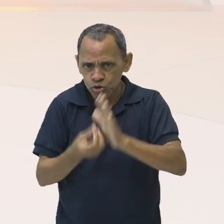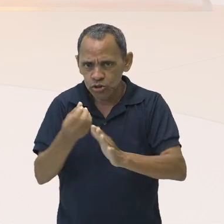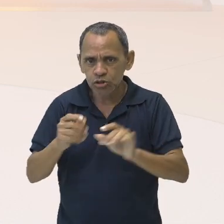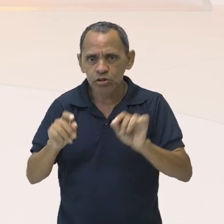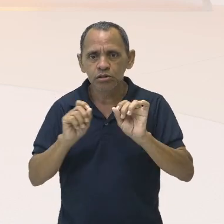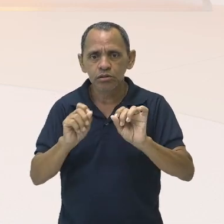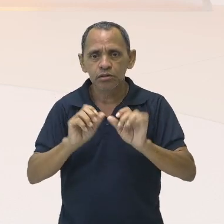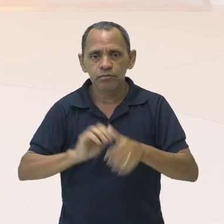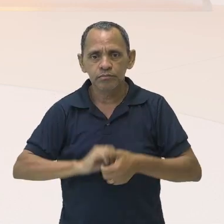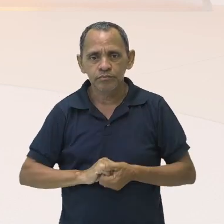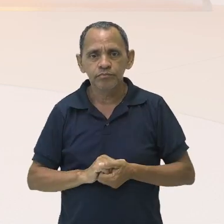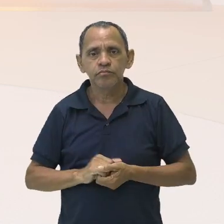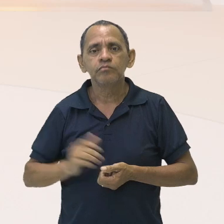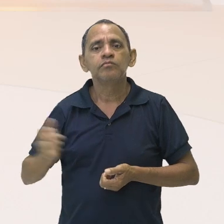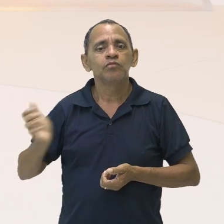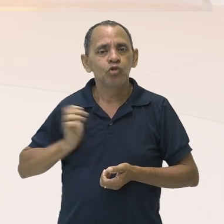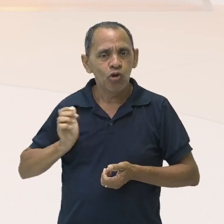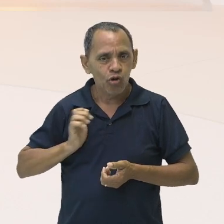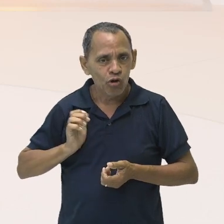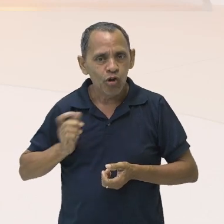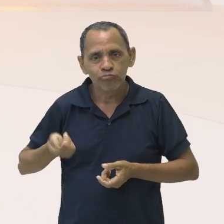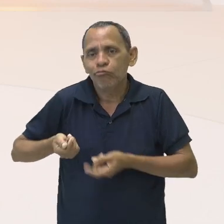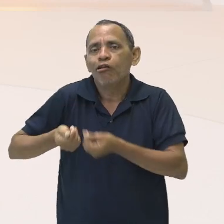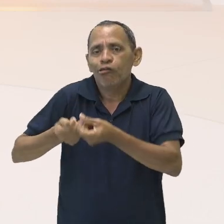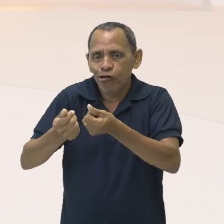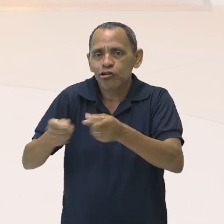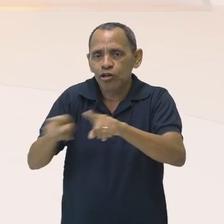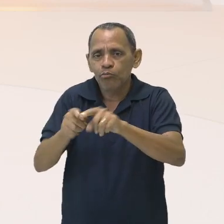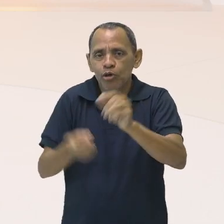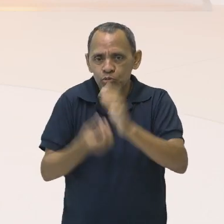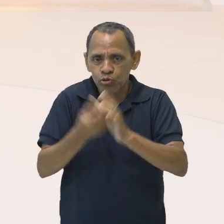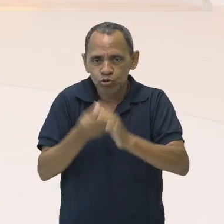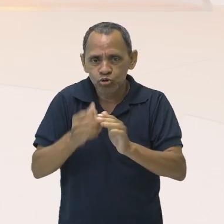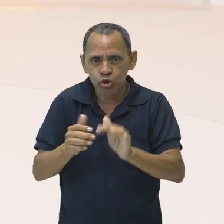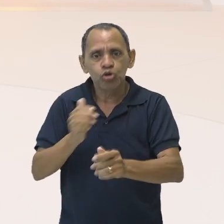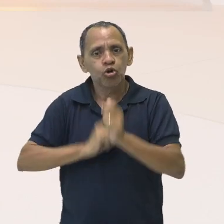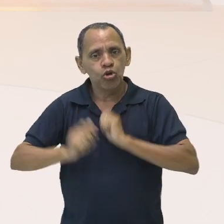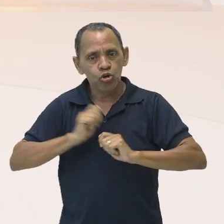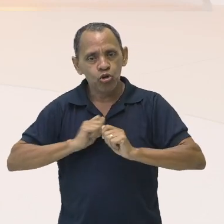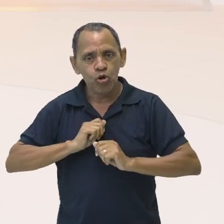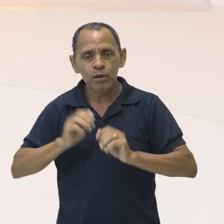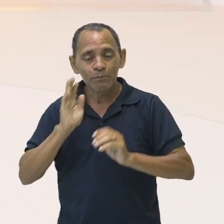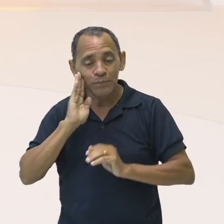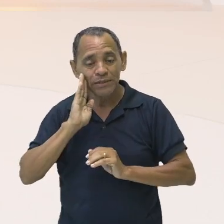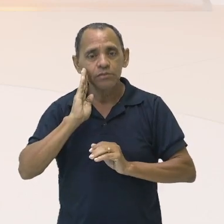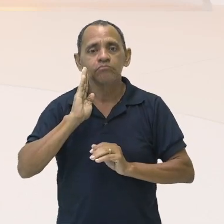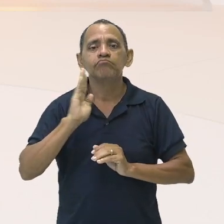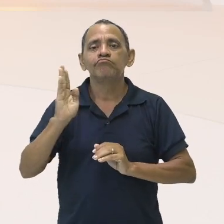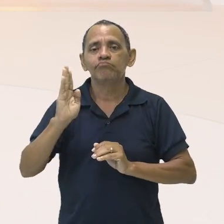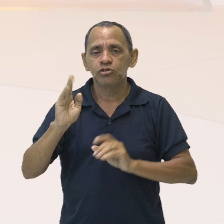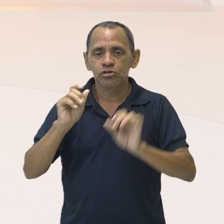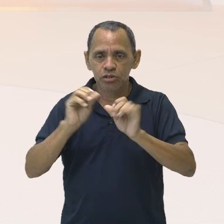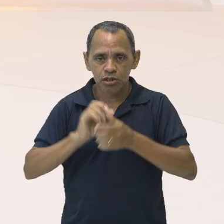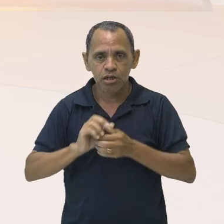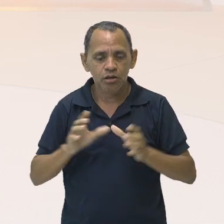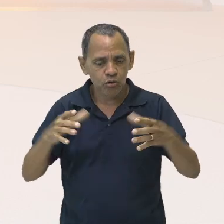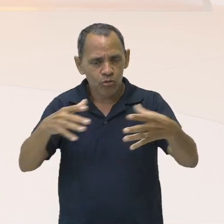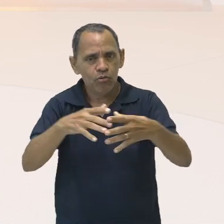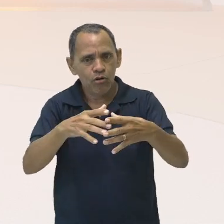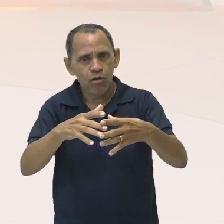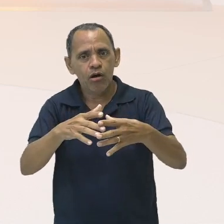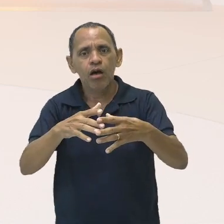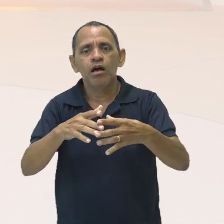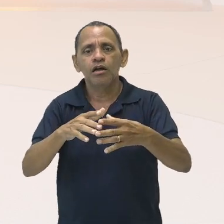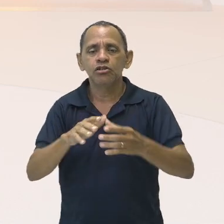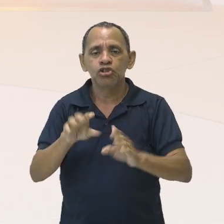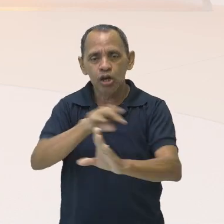de riquezas, à produção econômica, principalmente das comunidades amazônicas. Vamos largar um pouco questão de indústria, vamos largar um